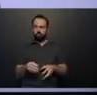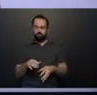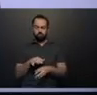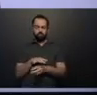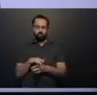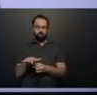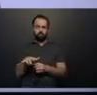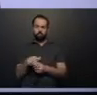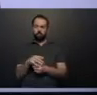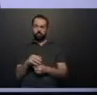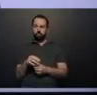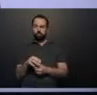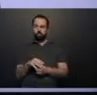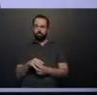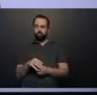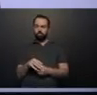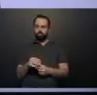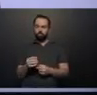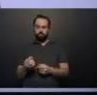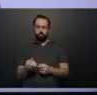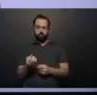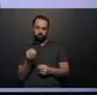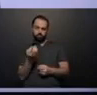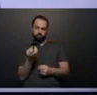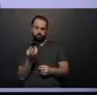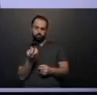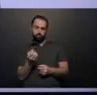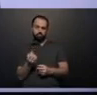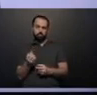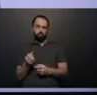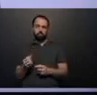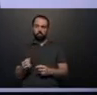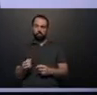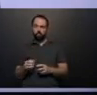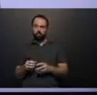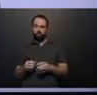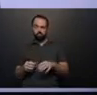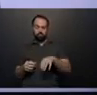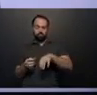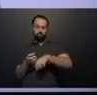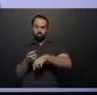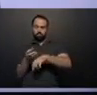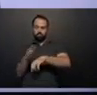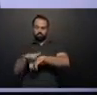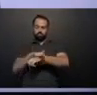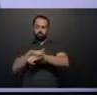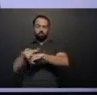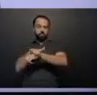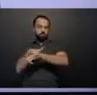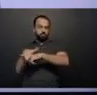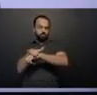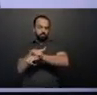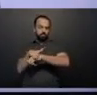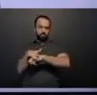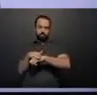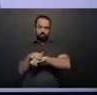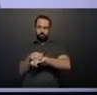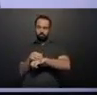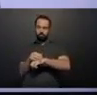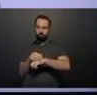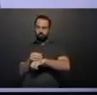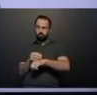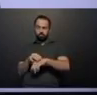de aquecimento. Ali está o sistema todo montado, né? O tripé é o suporte, a tela de aquecimento ela é usada